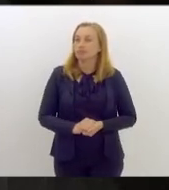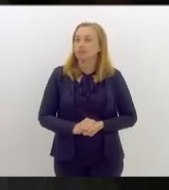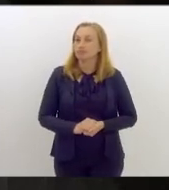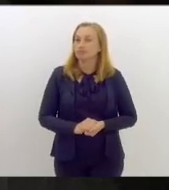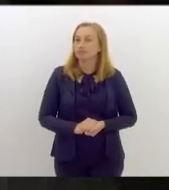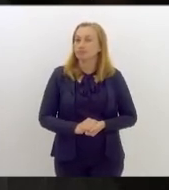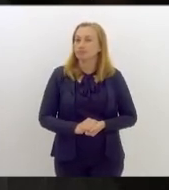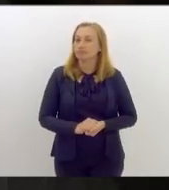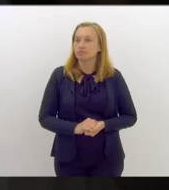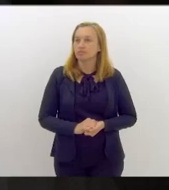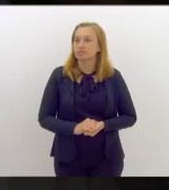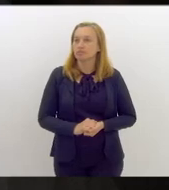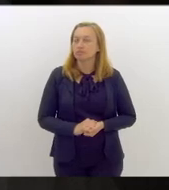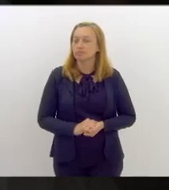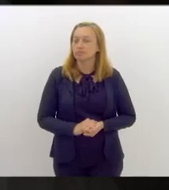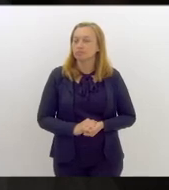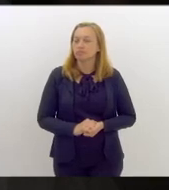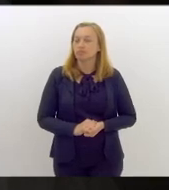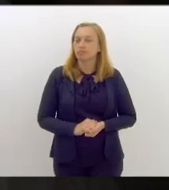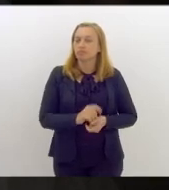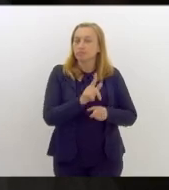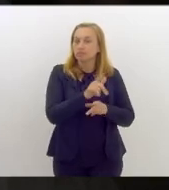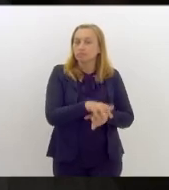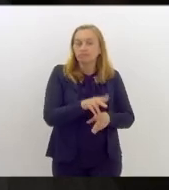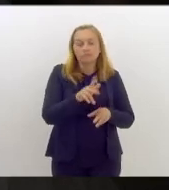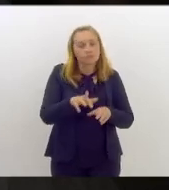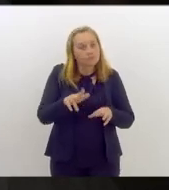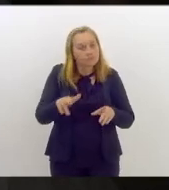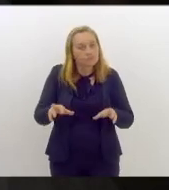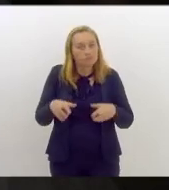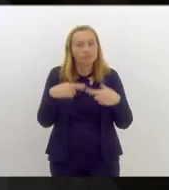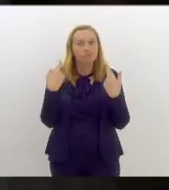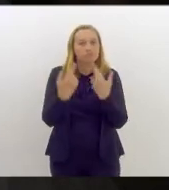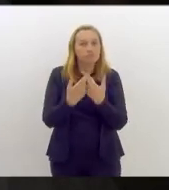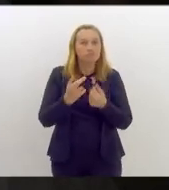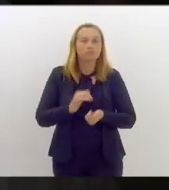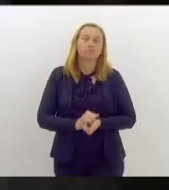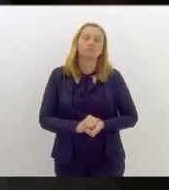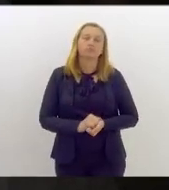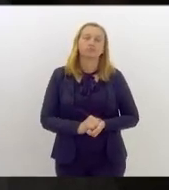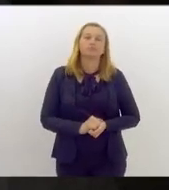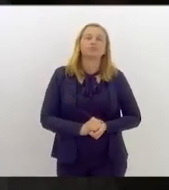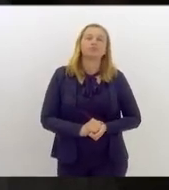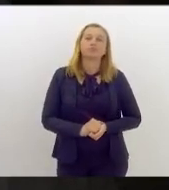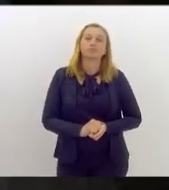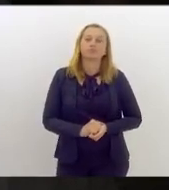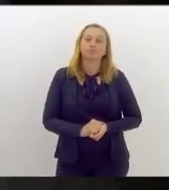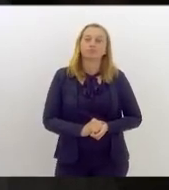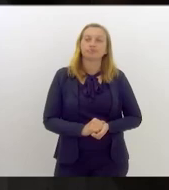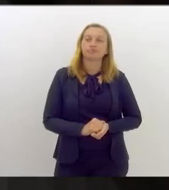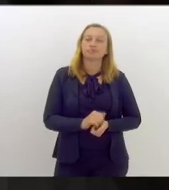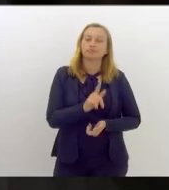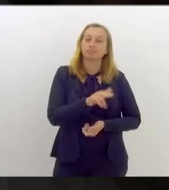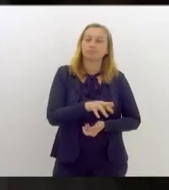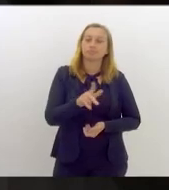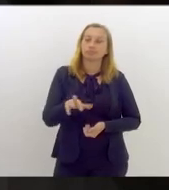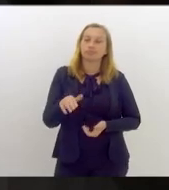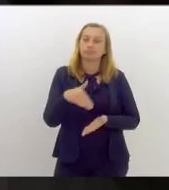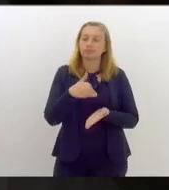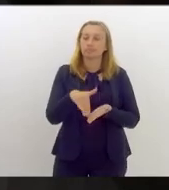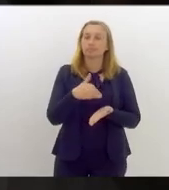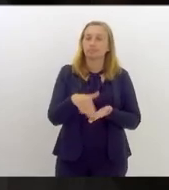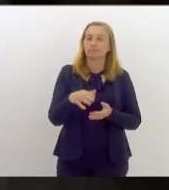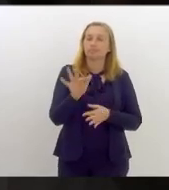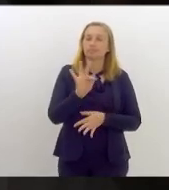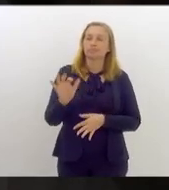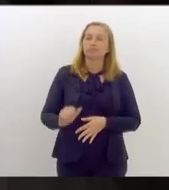fruto de diversas reuniões entre os diversos secretários de